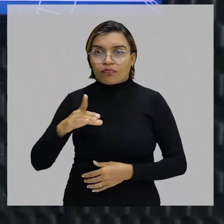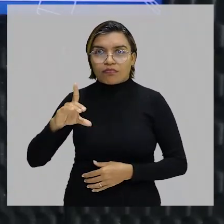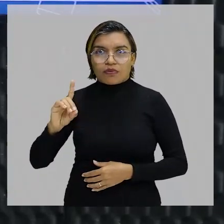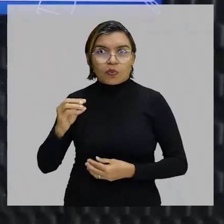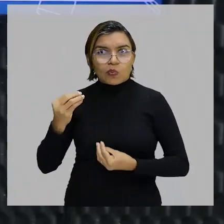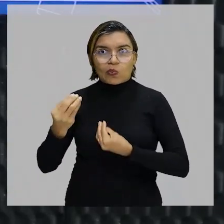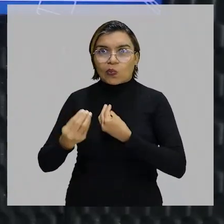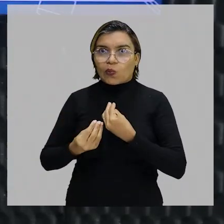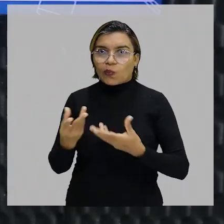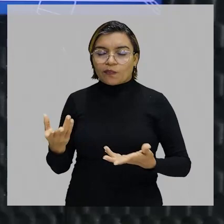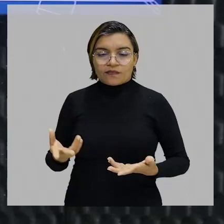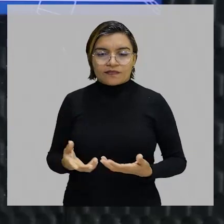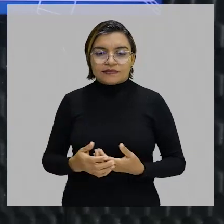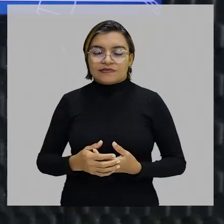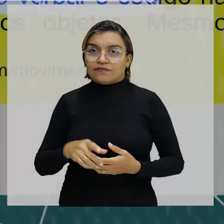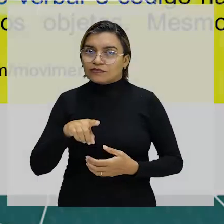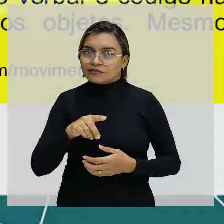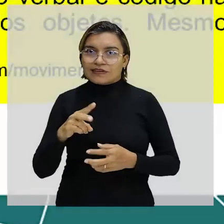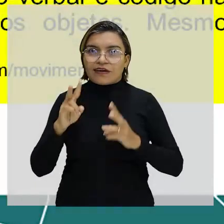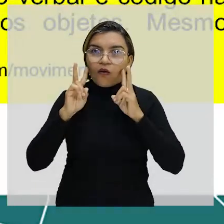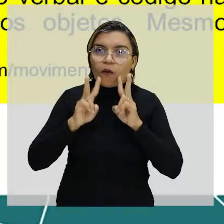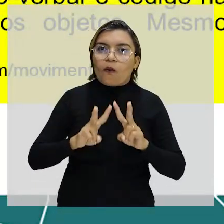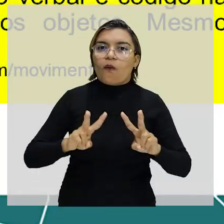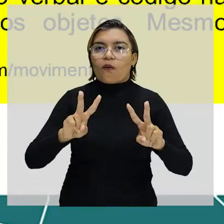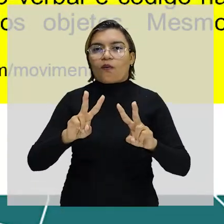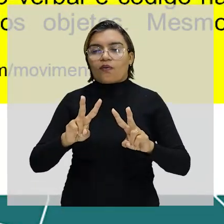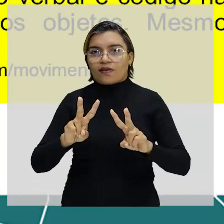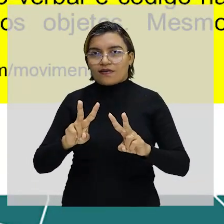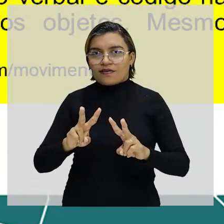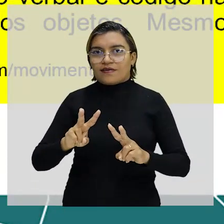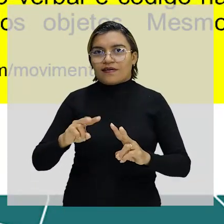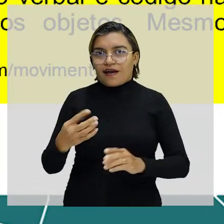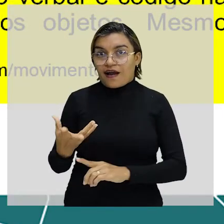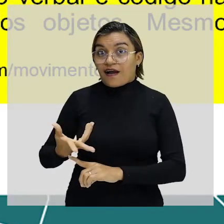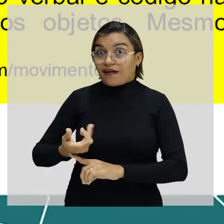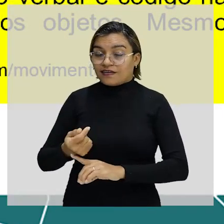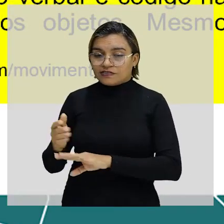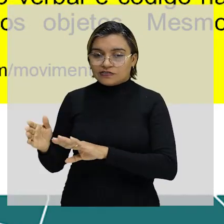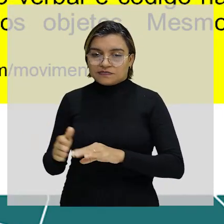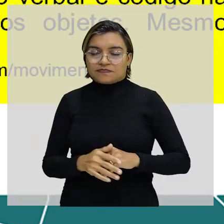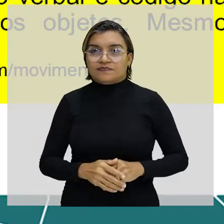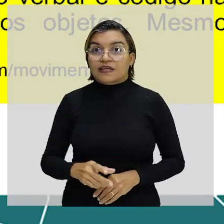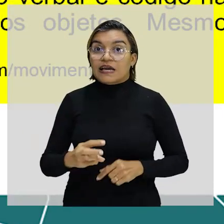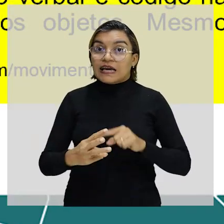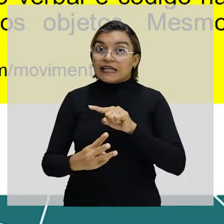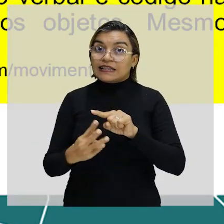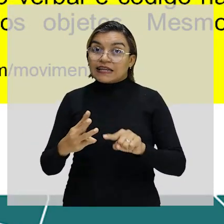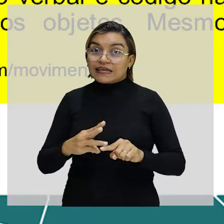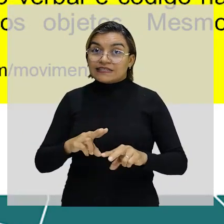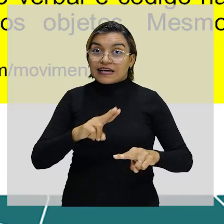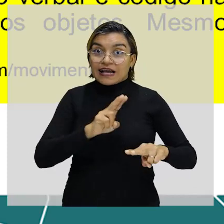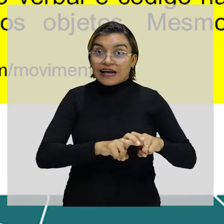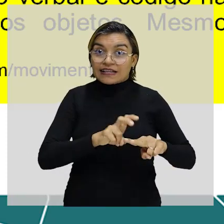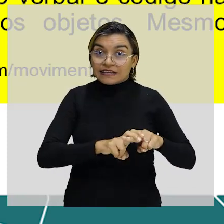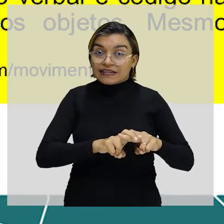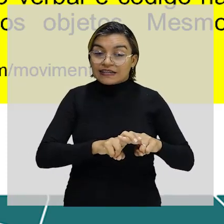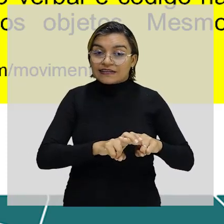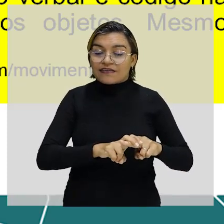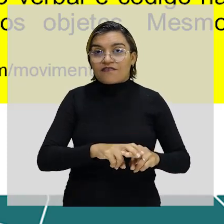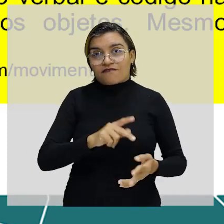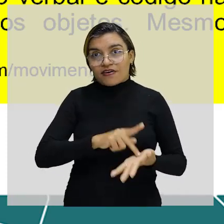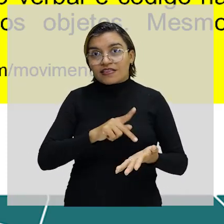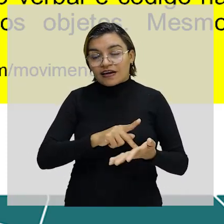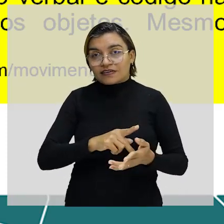visão que você tem sobre a obra. Uma cadeira, ou melhor, 3 cadeiras do Joseph Kosuth. A cadeira de